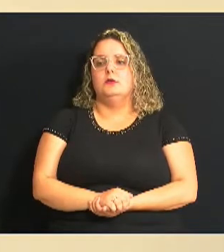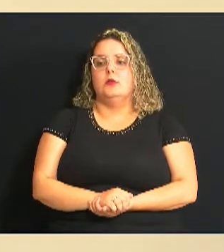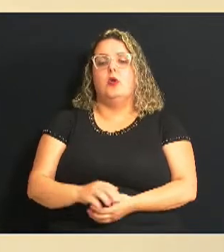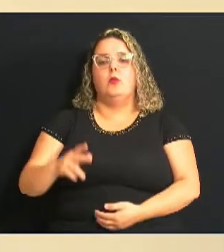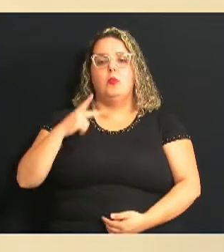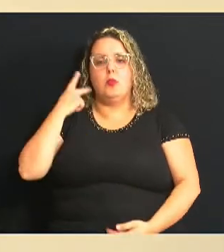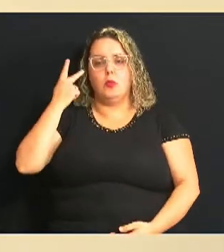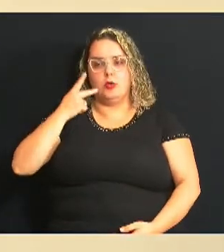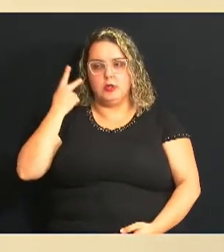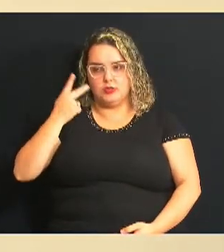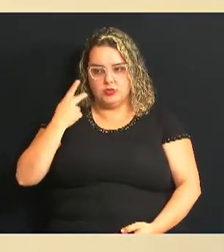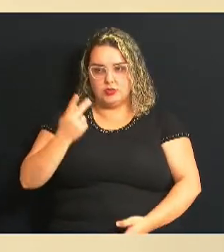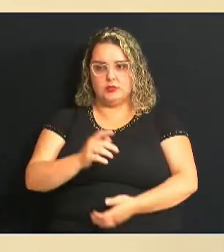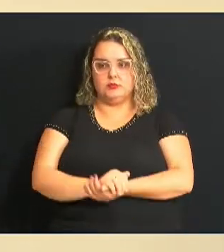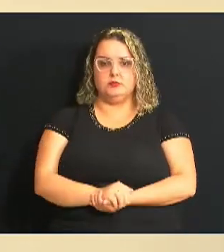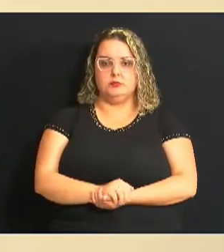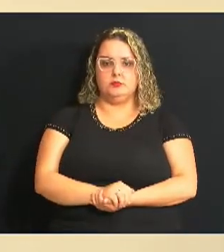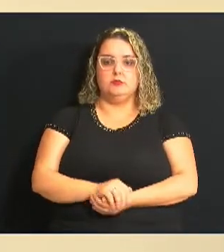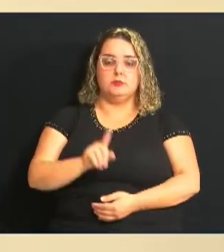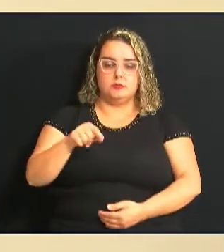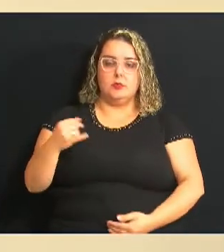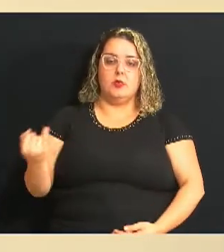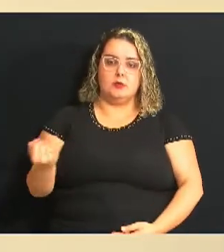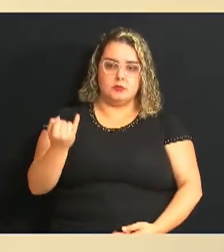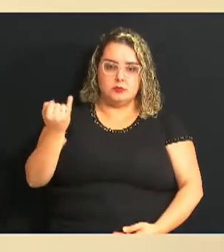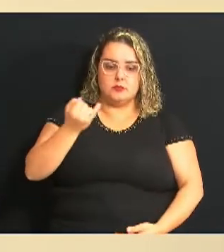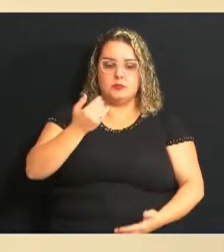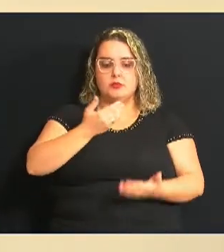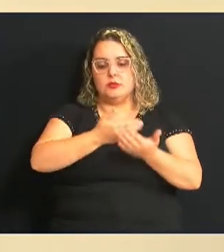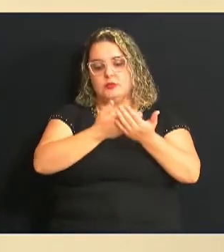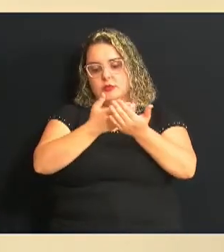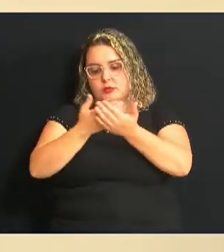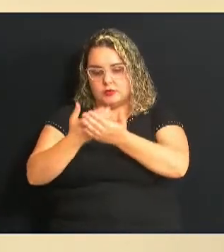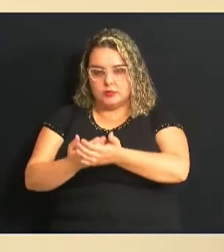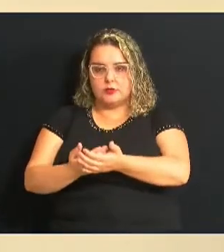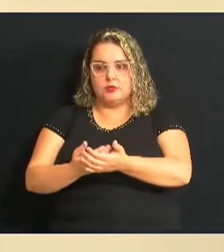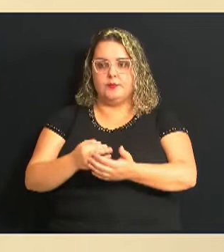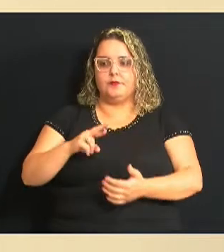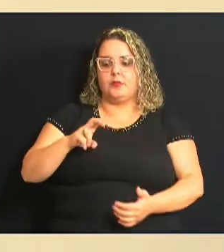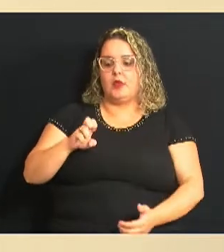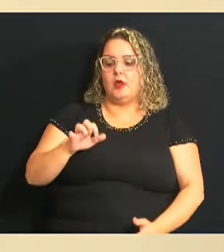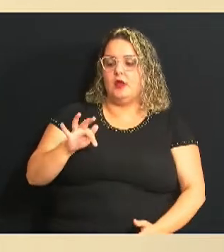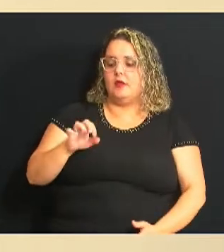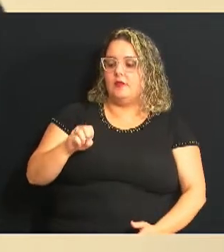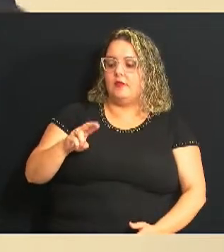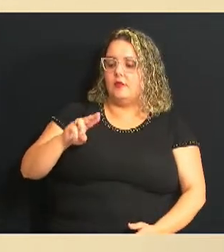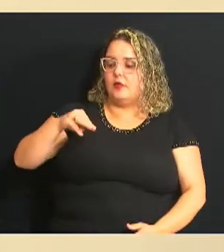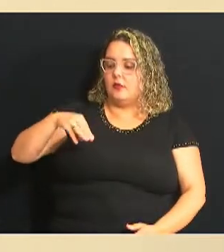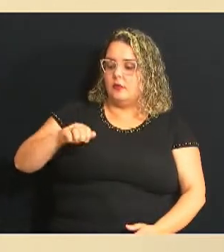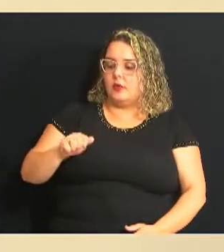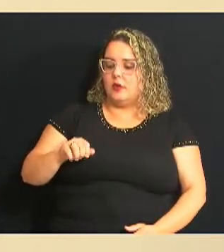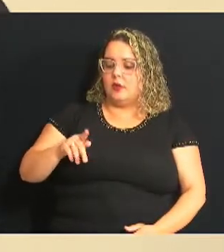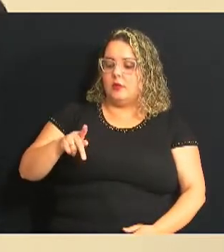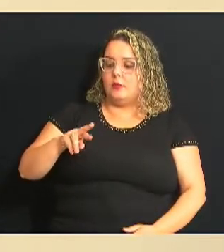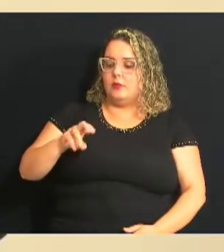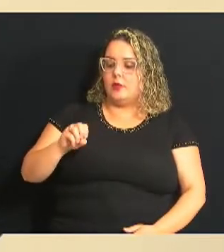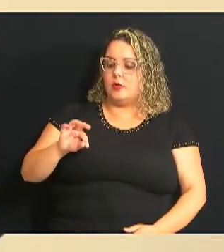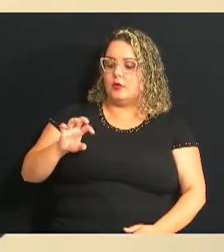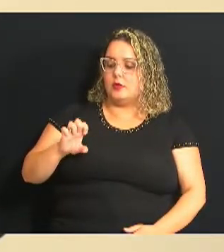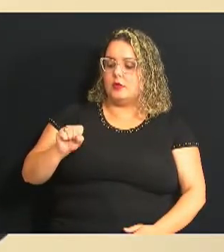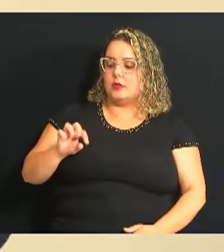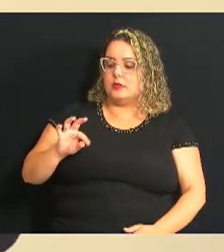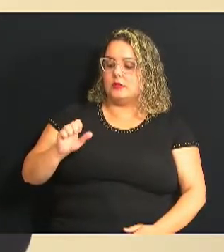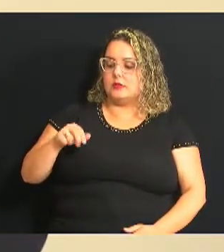política, é muito importante nós estudarmos a reforma protestante, porque é ela que propõe o Estado